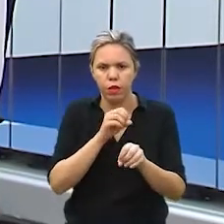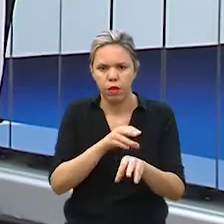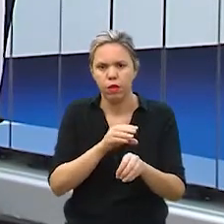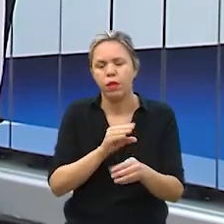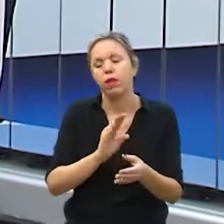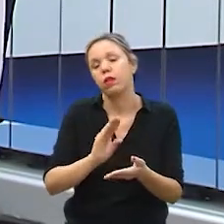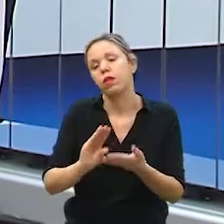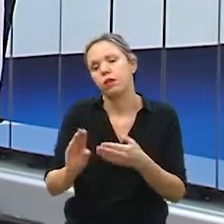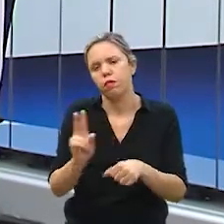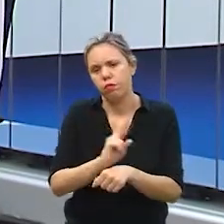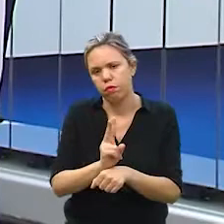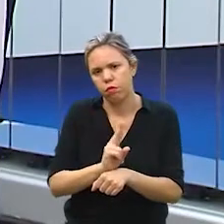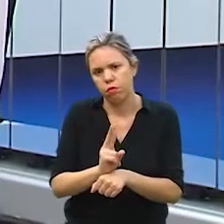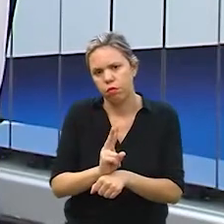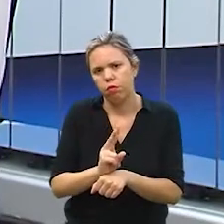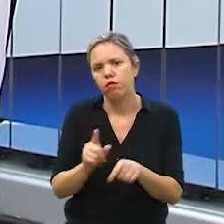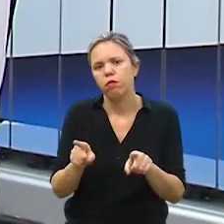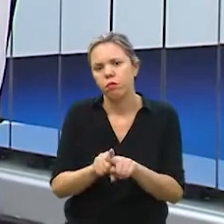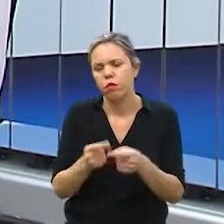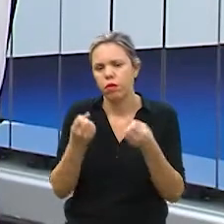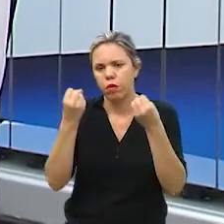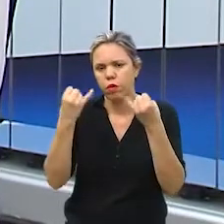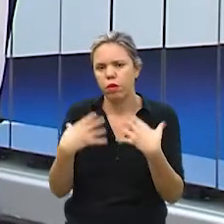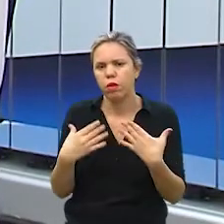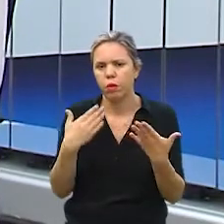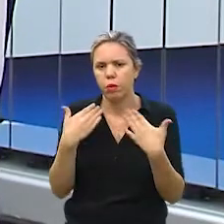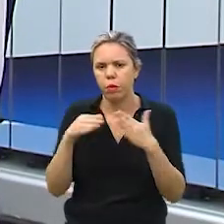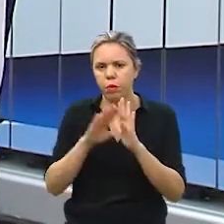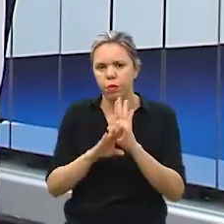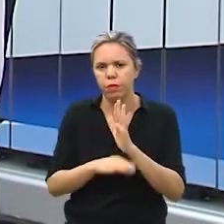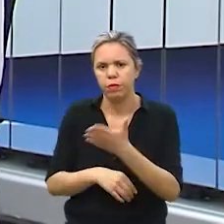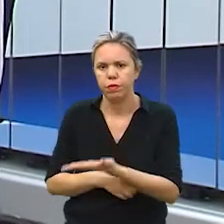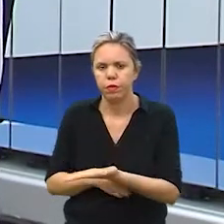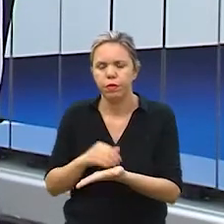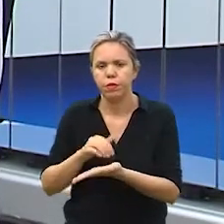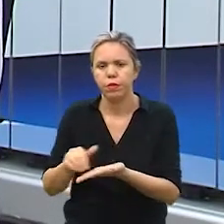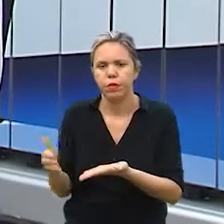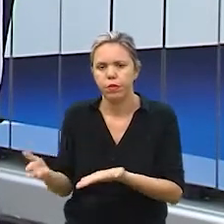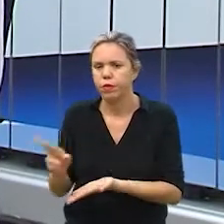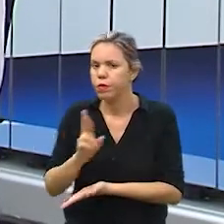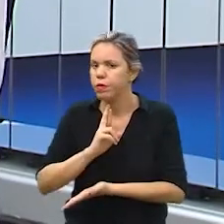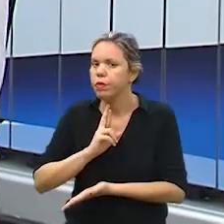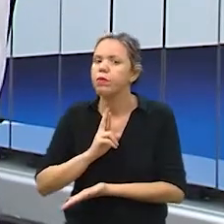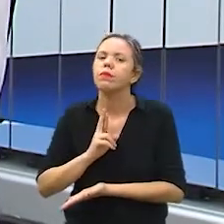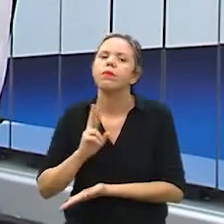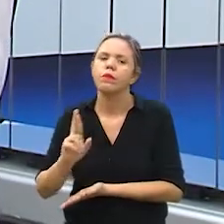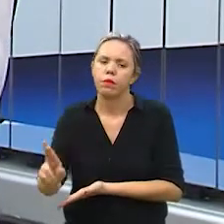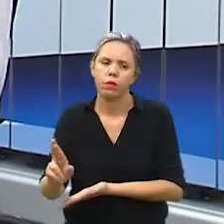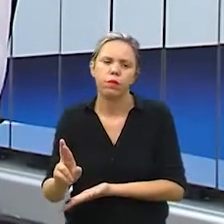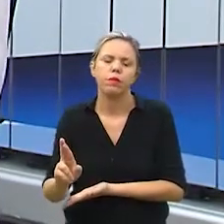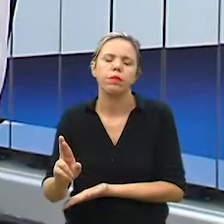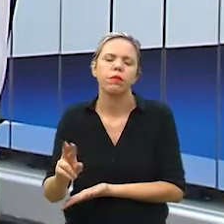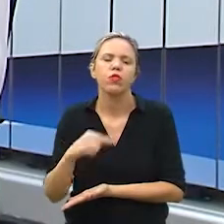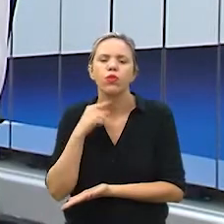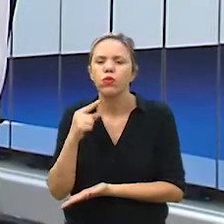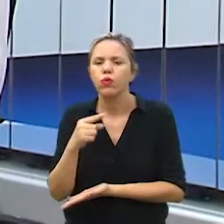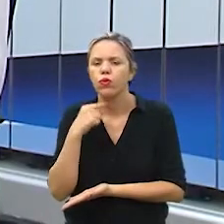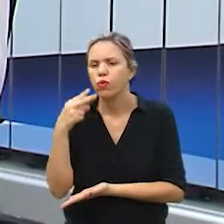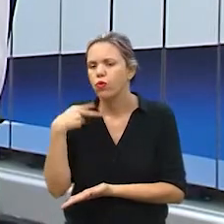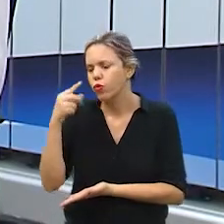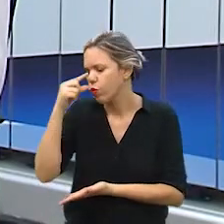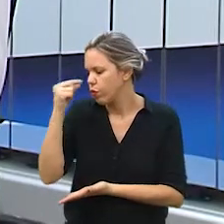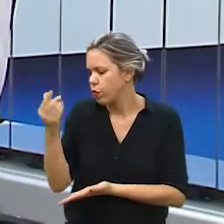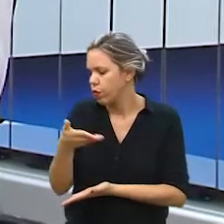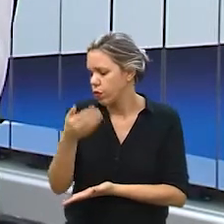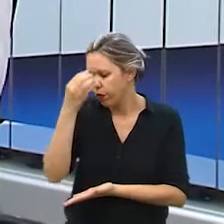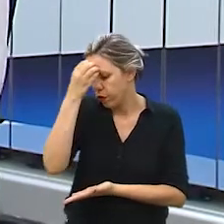de segurança. A gente vai abordar isso bastante aqui no nosso programa. Secretário, respondendo então o questionamento do vereador